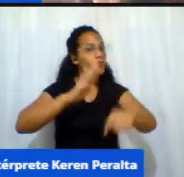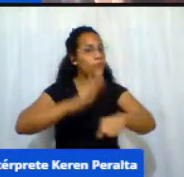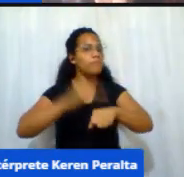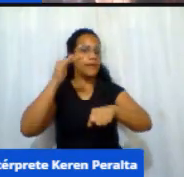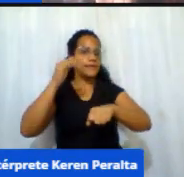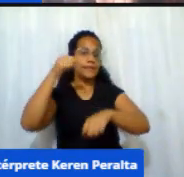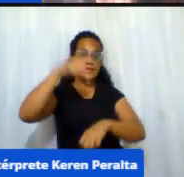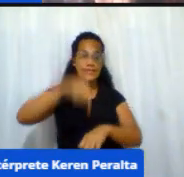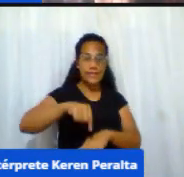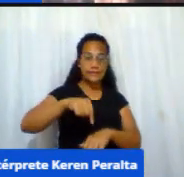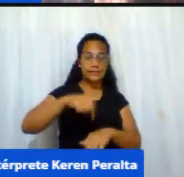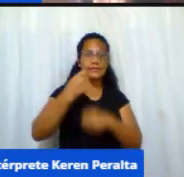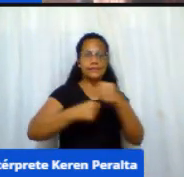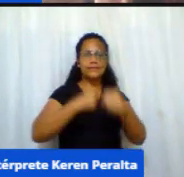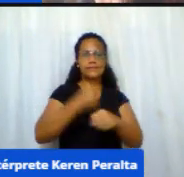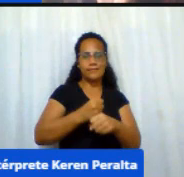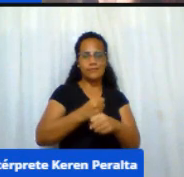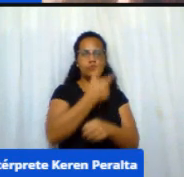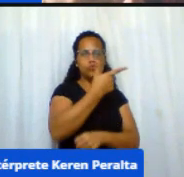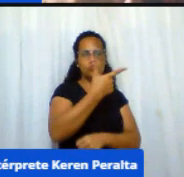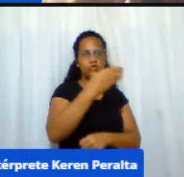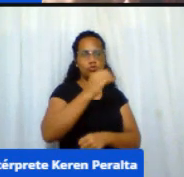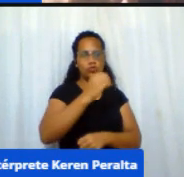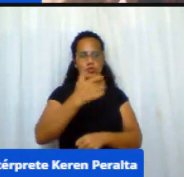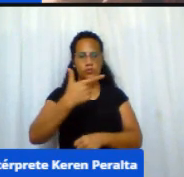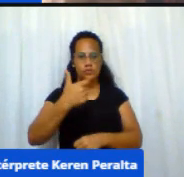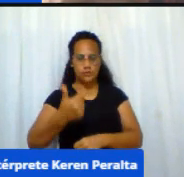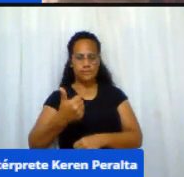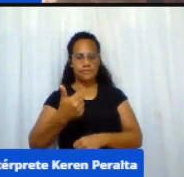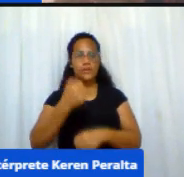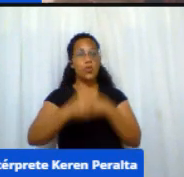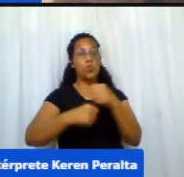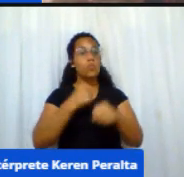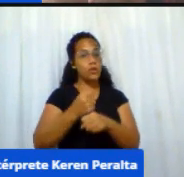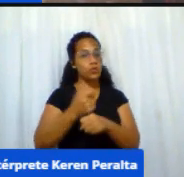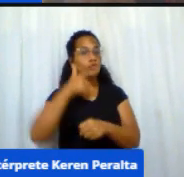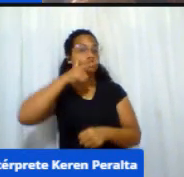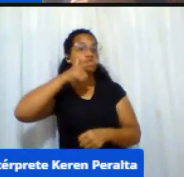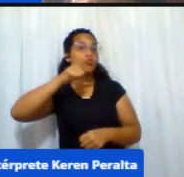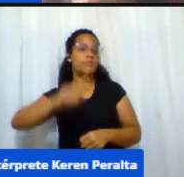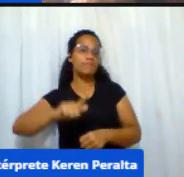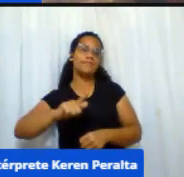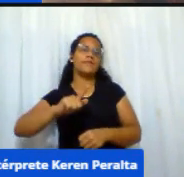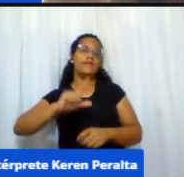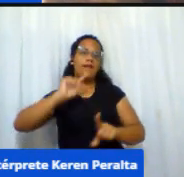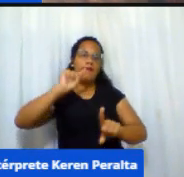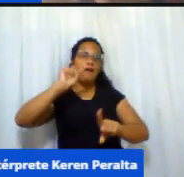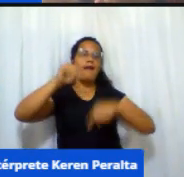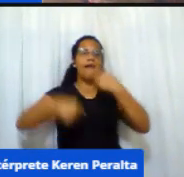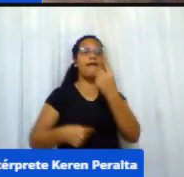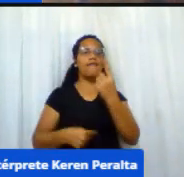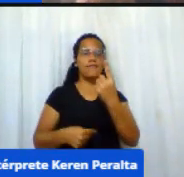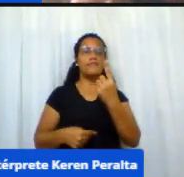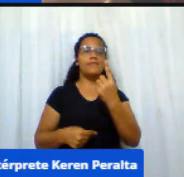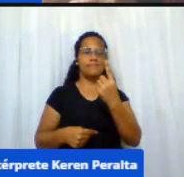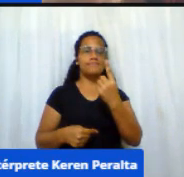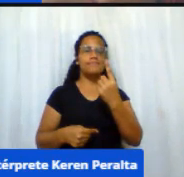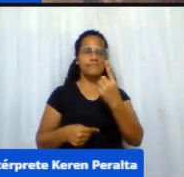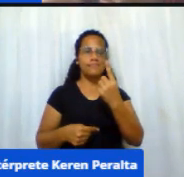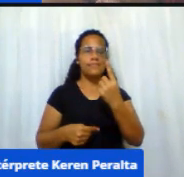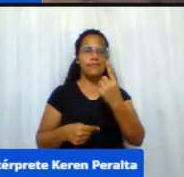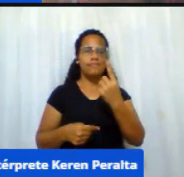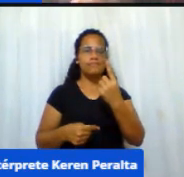de conteúdos e habilidades, mas também de recuperação do que nós estávamos aprendendo a lidar com o